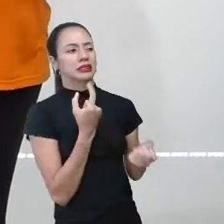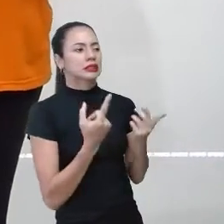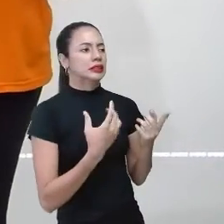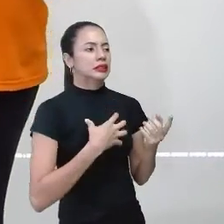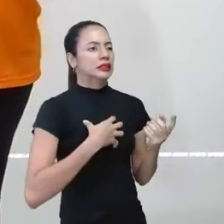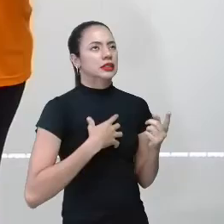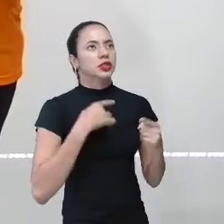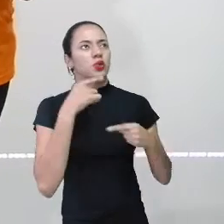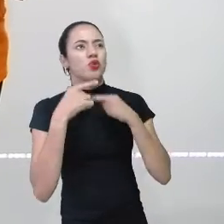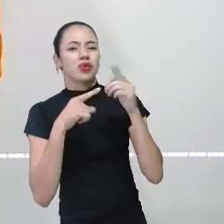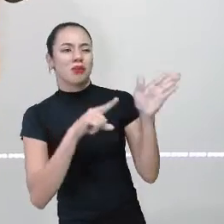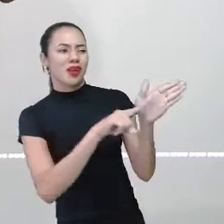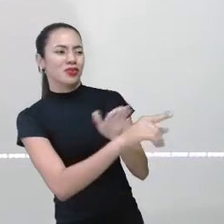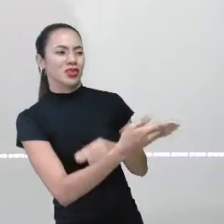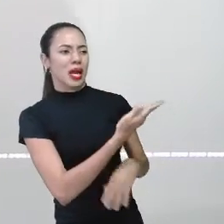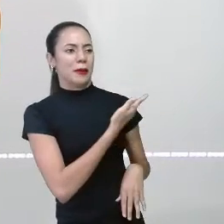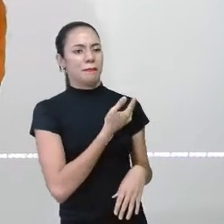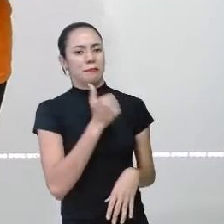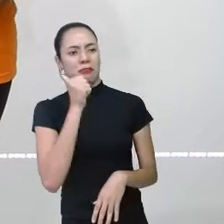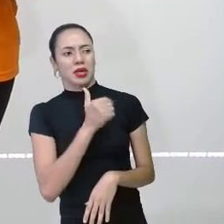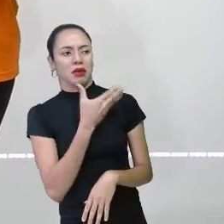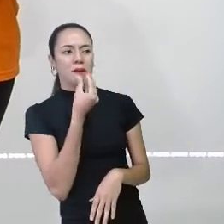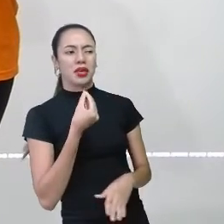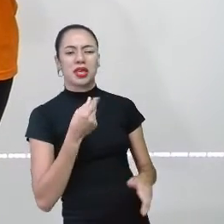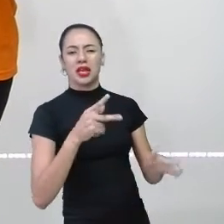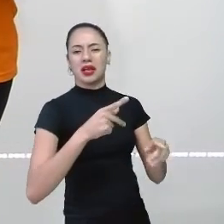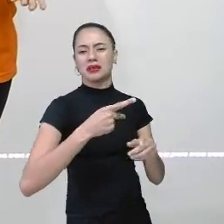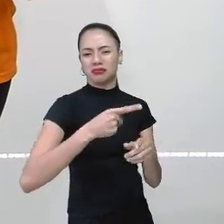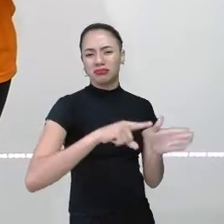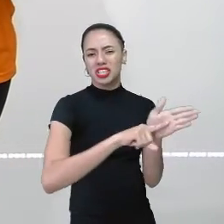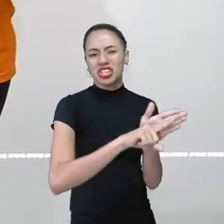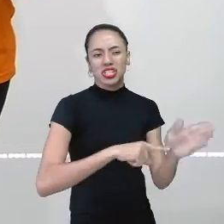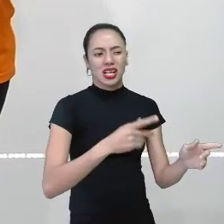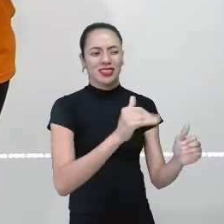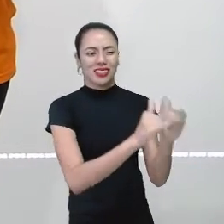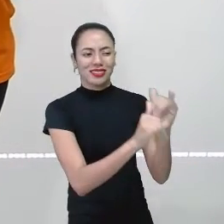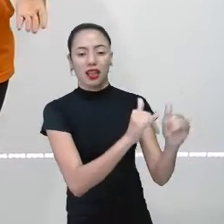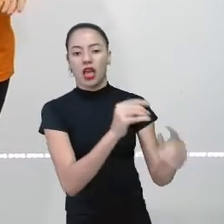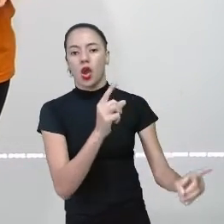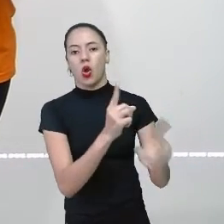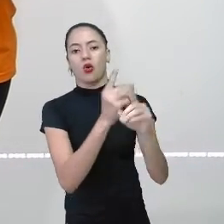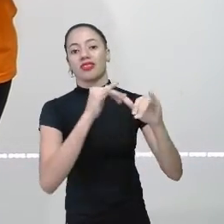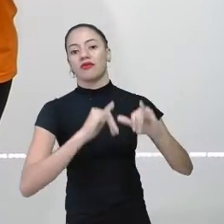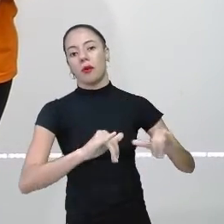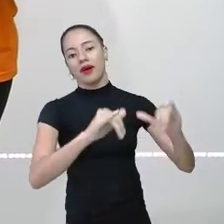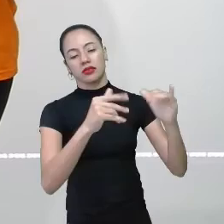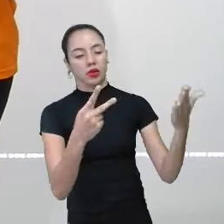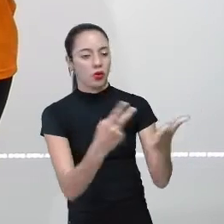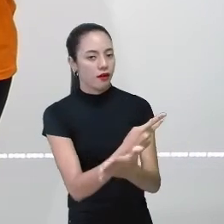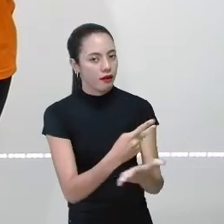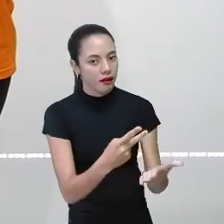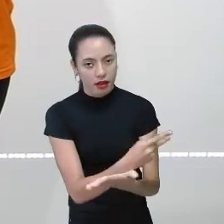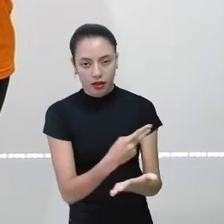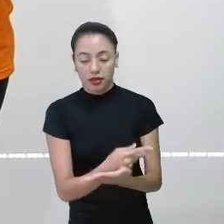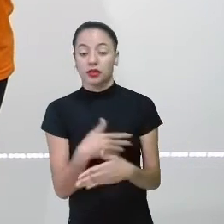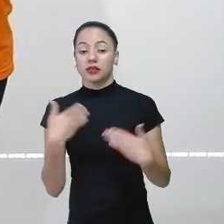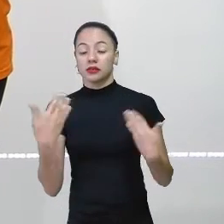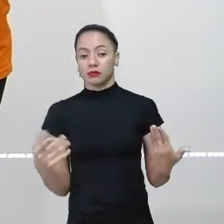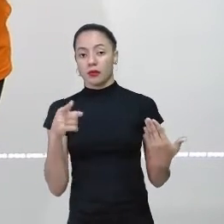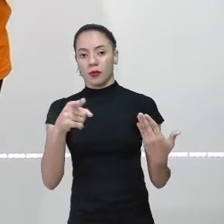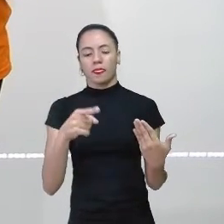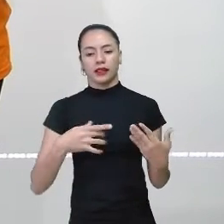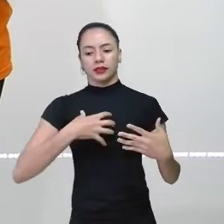amigo, pergunta para a amiga, vê na internet e vê informações erradas, né? Por isso, gente, tem realmente uma